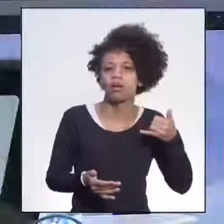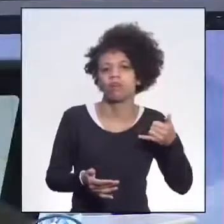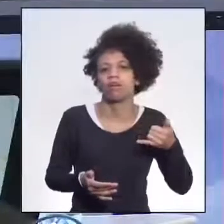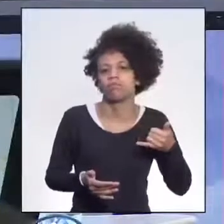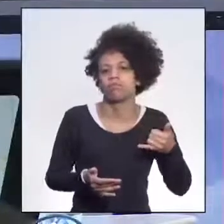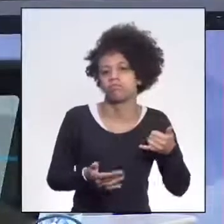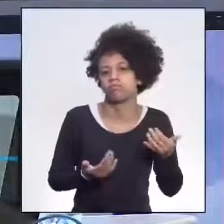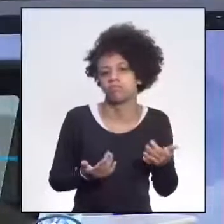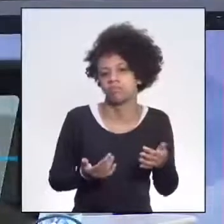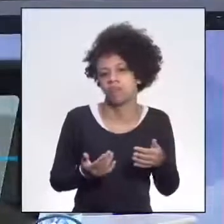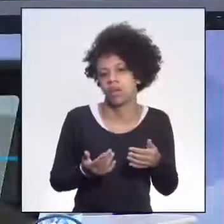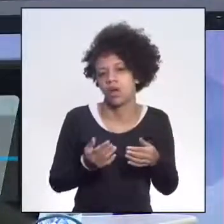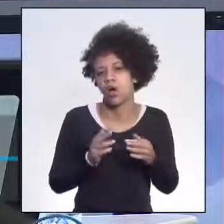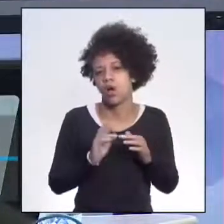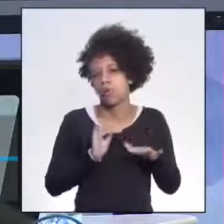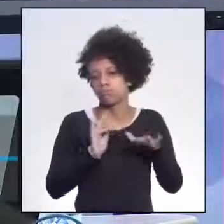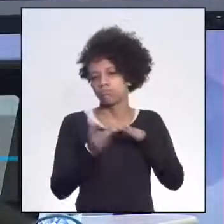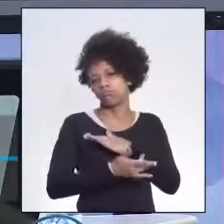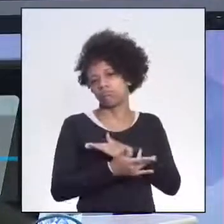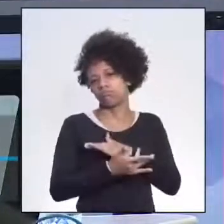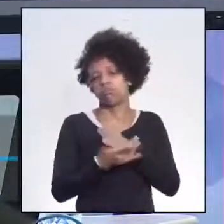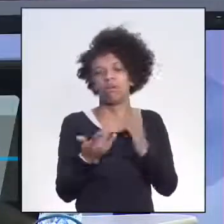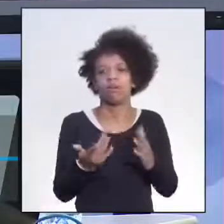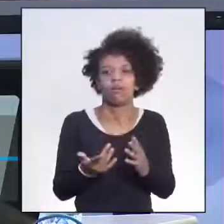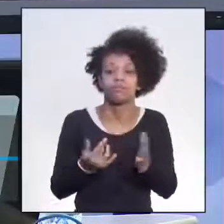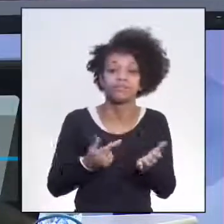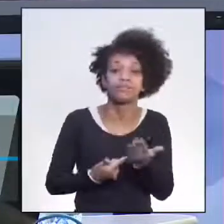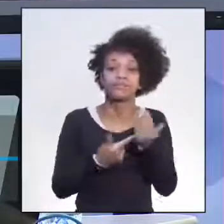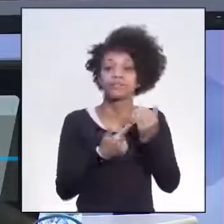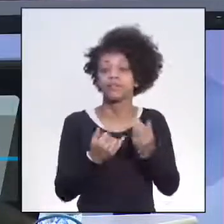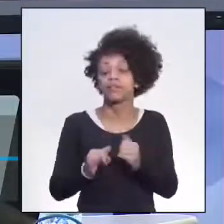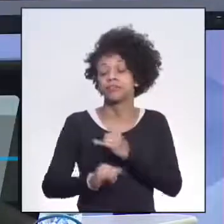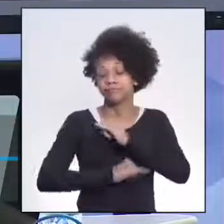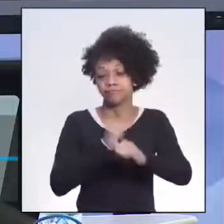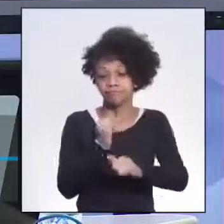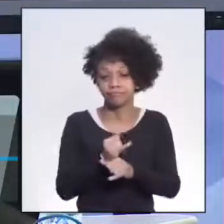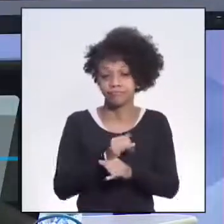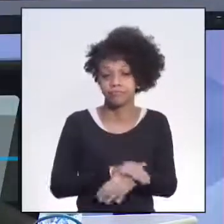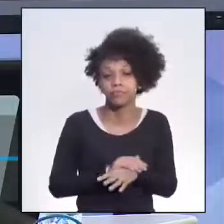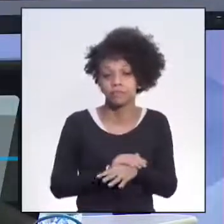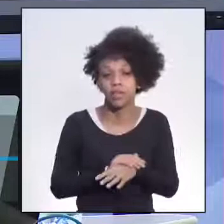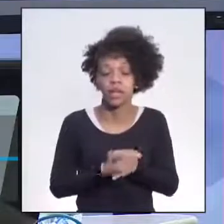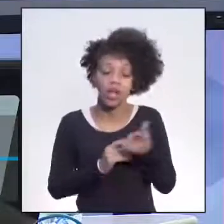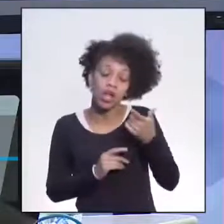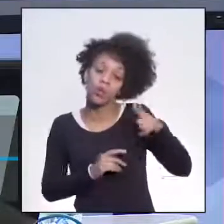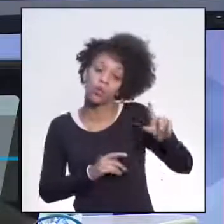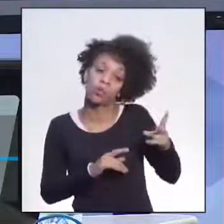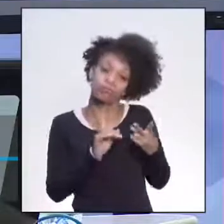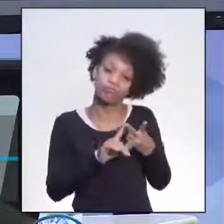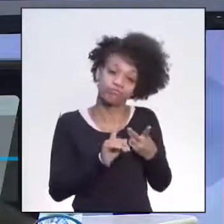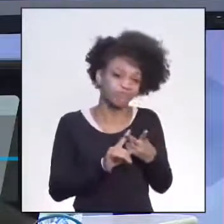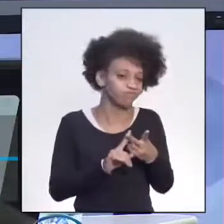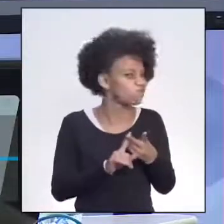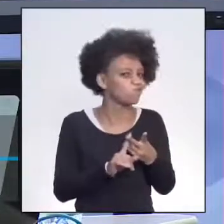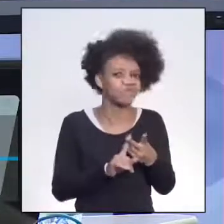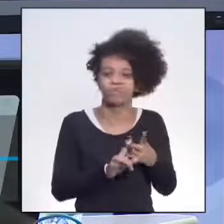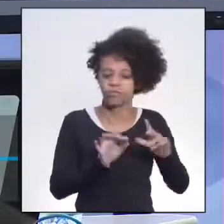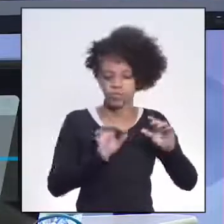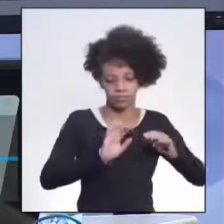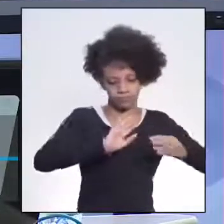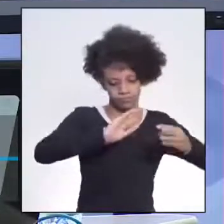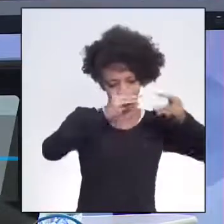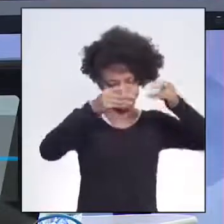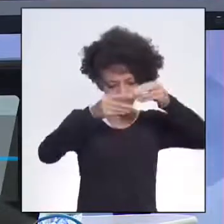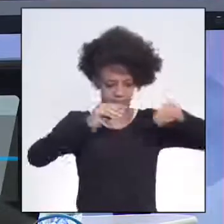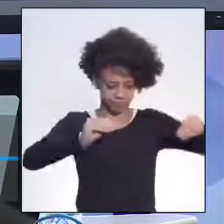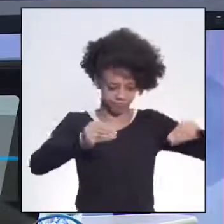uma rede de internet, né? E o outro não. O outro eu vou ter que escrever, vou ter que dobrar, colocar aí